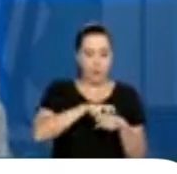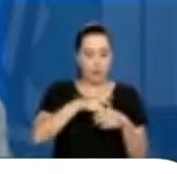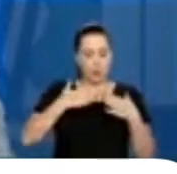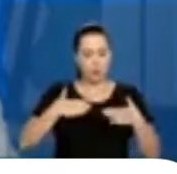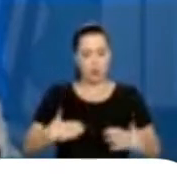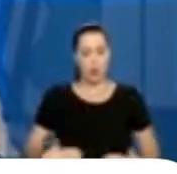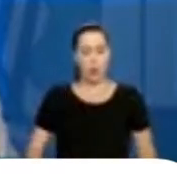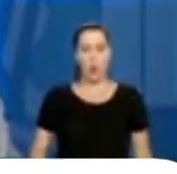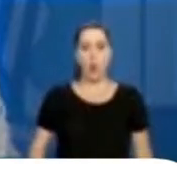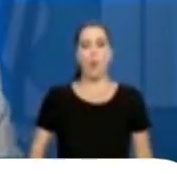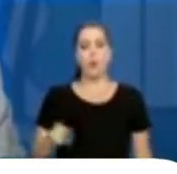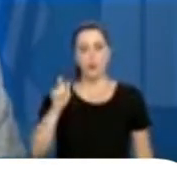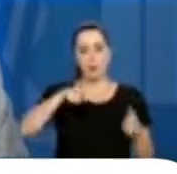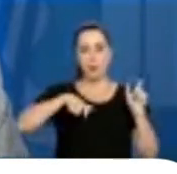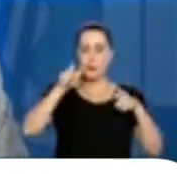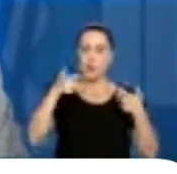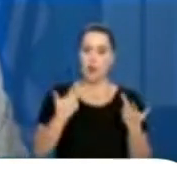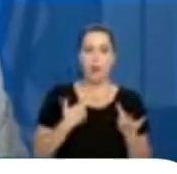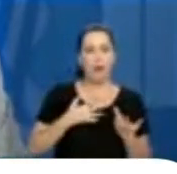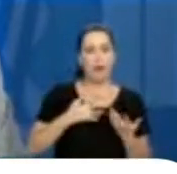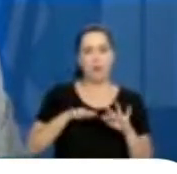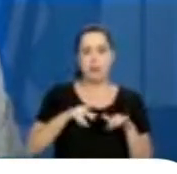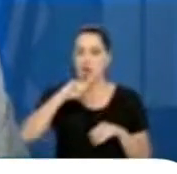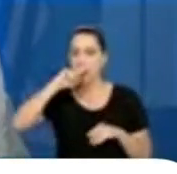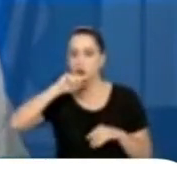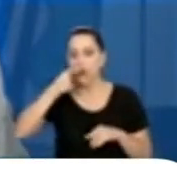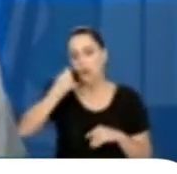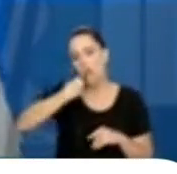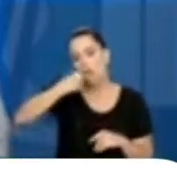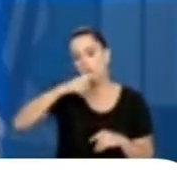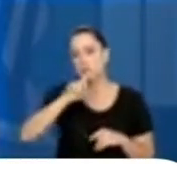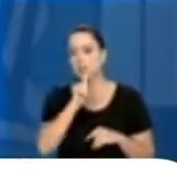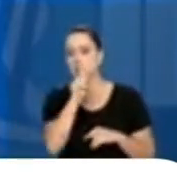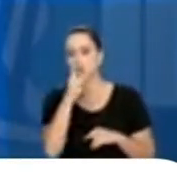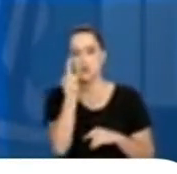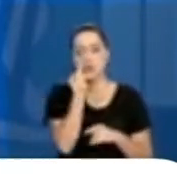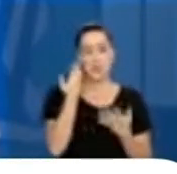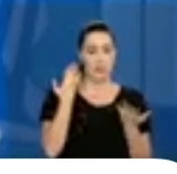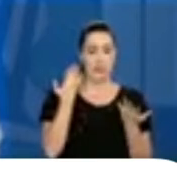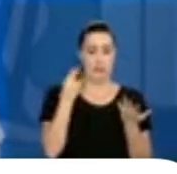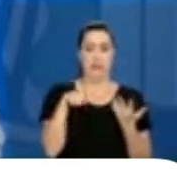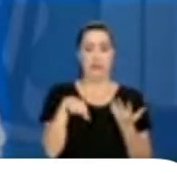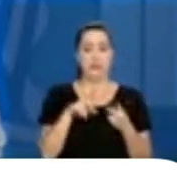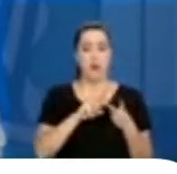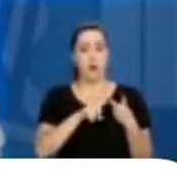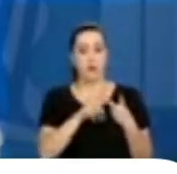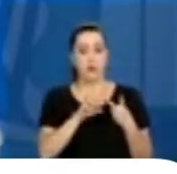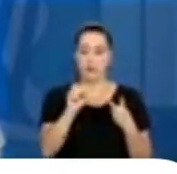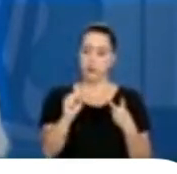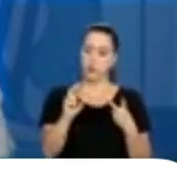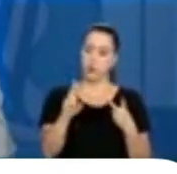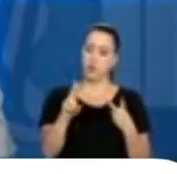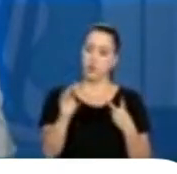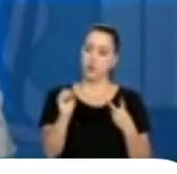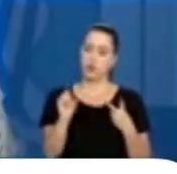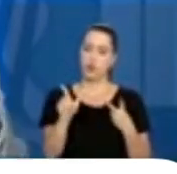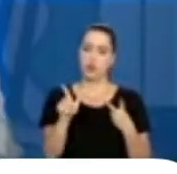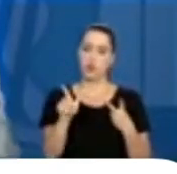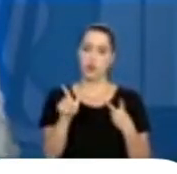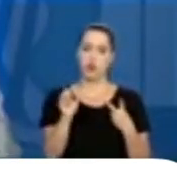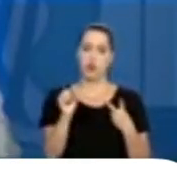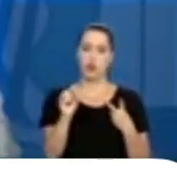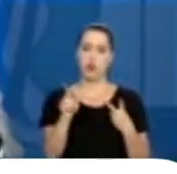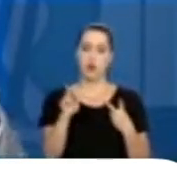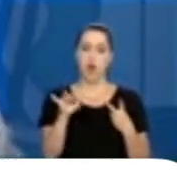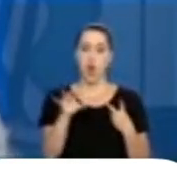da pessoa, na amostra, né? E os testes sorológicos detectam os anticorpos, ou seja, a